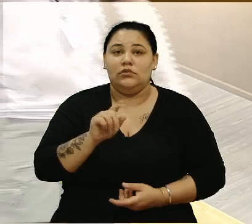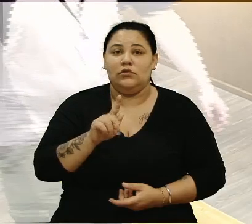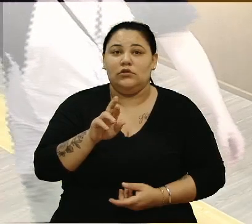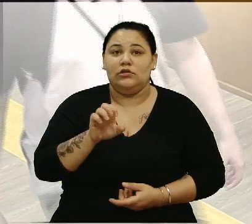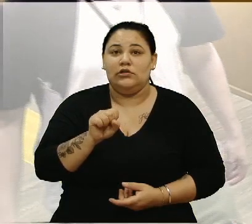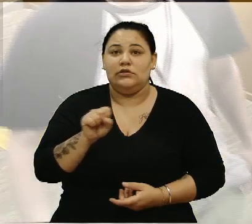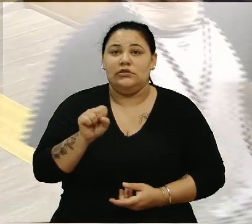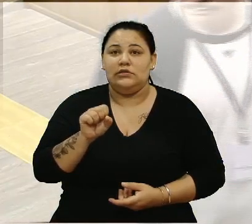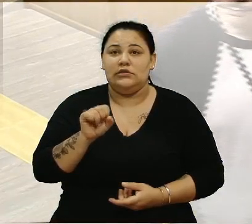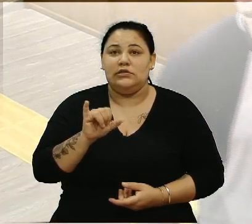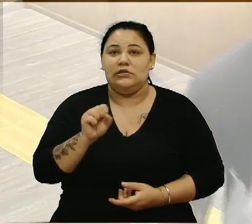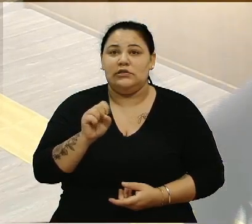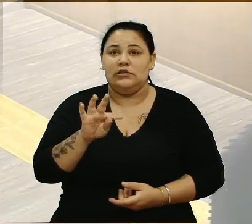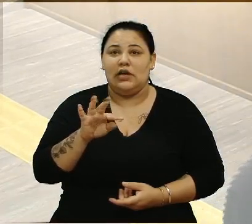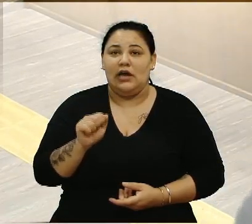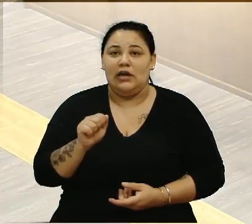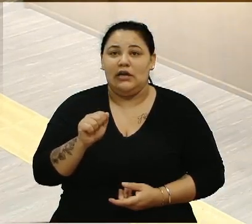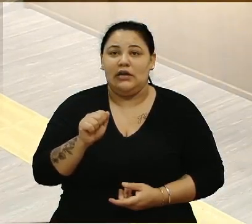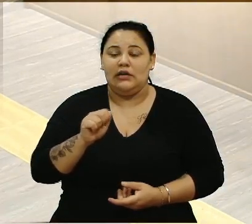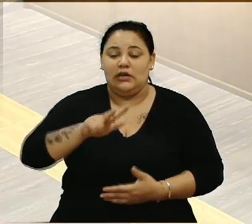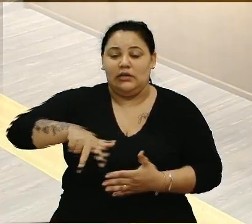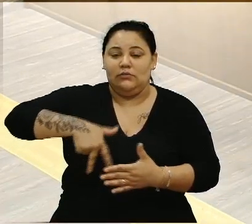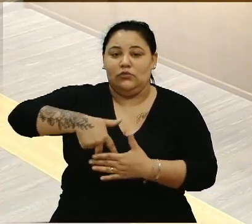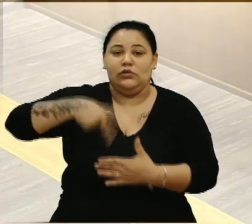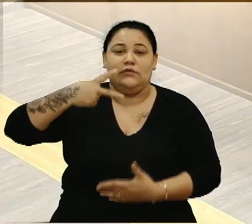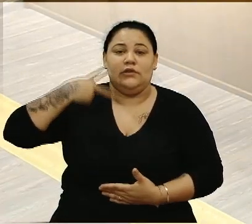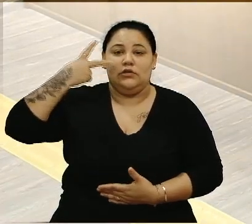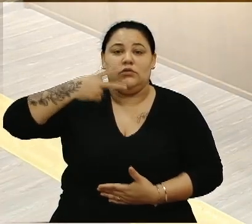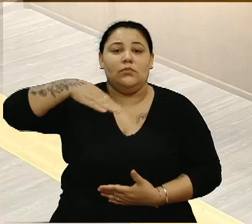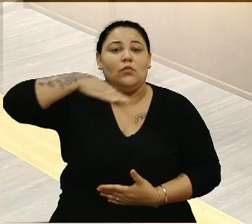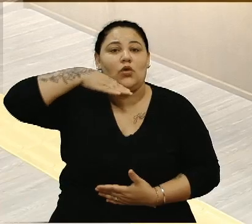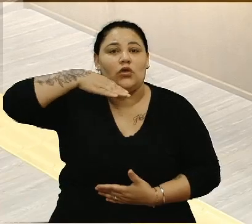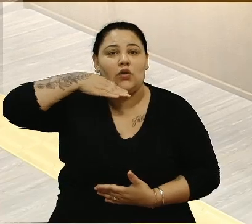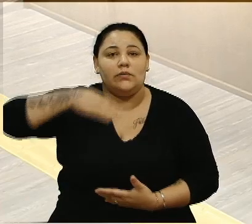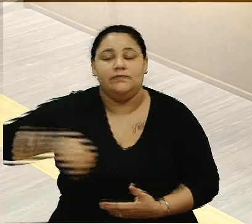Na tribuna, vereador Bortola.